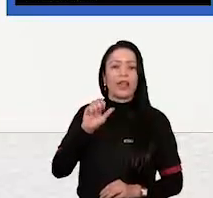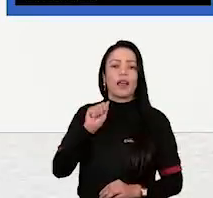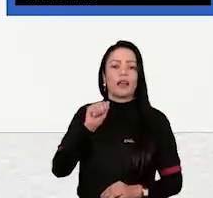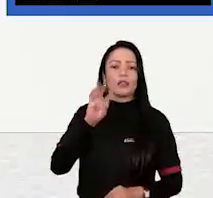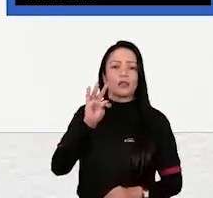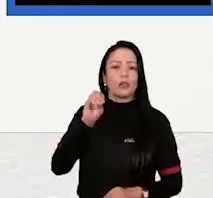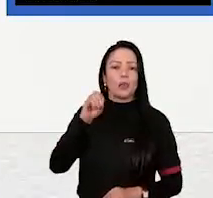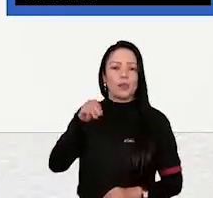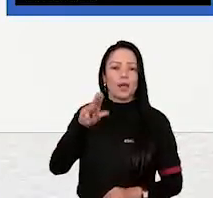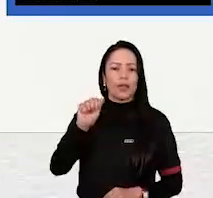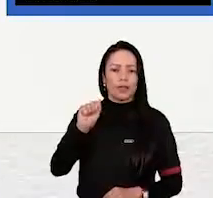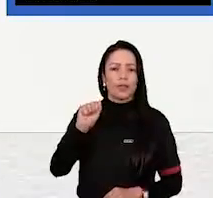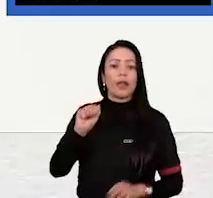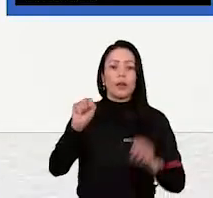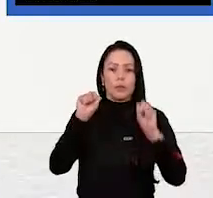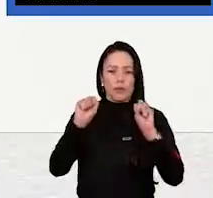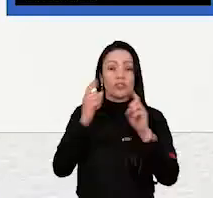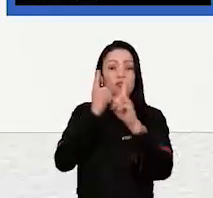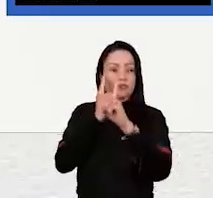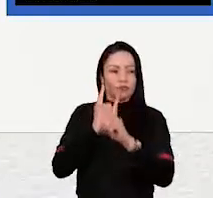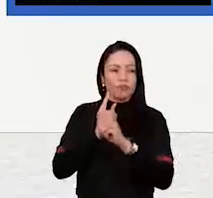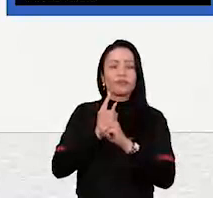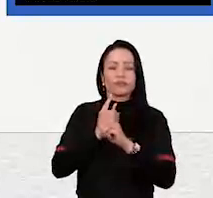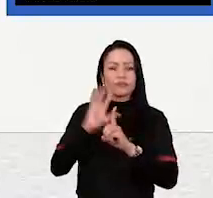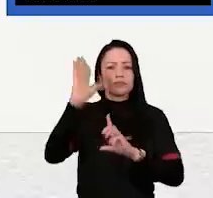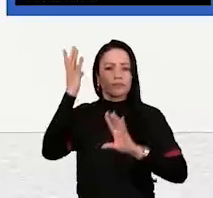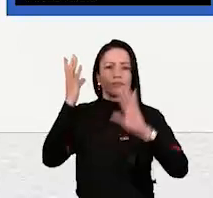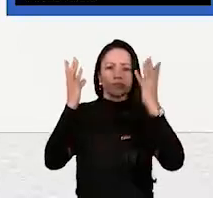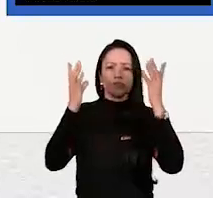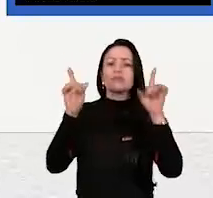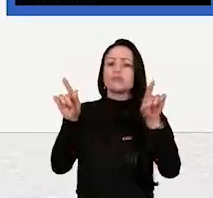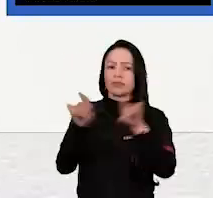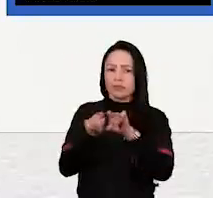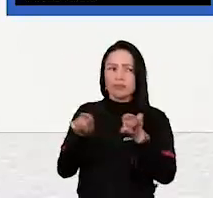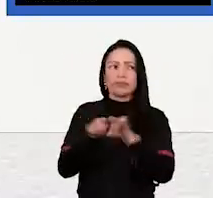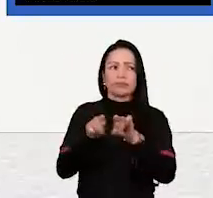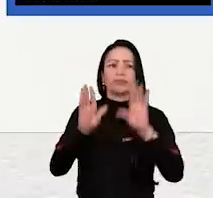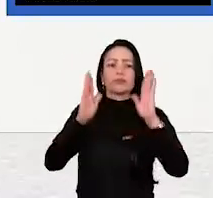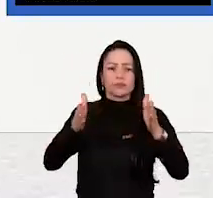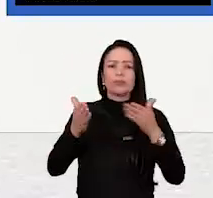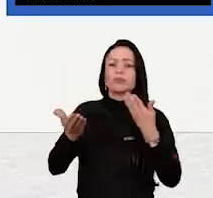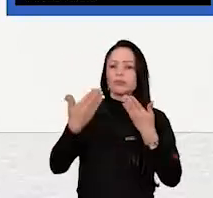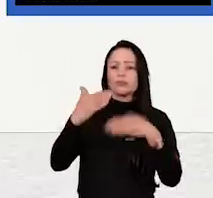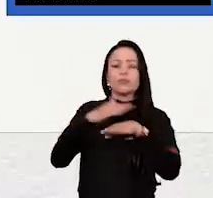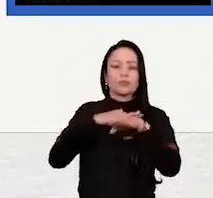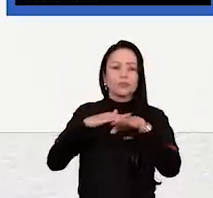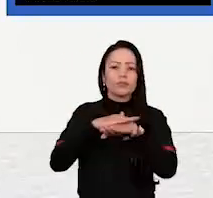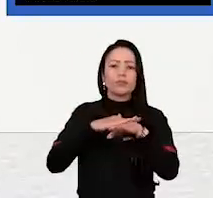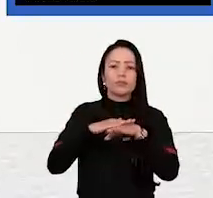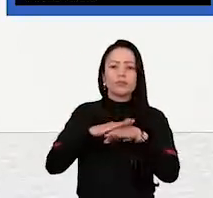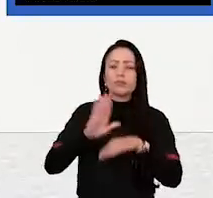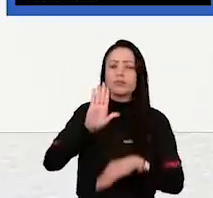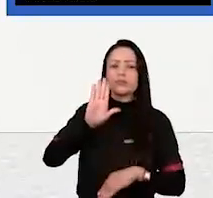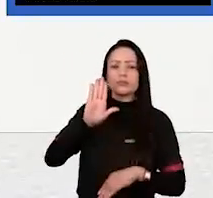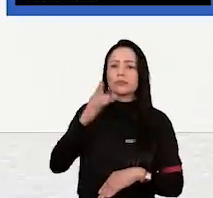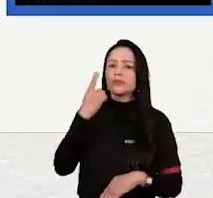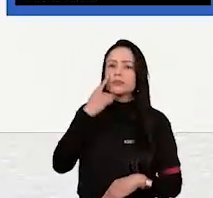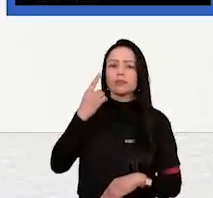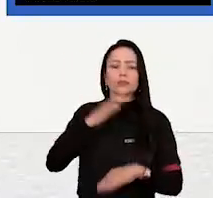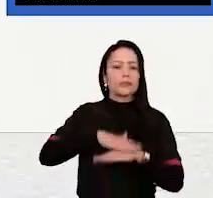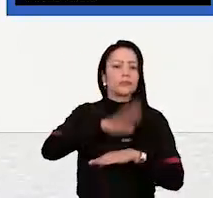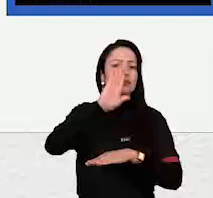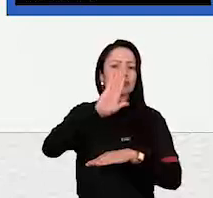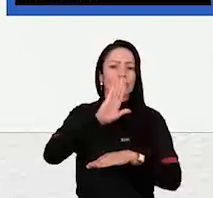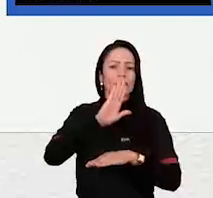crânio longo. A Cris tem caso e eu tenho caso também, a gente conversou antes do evento, mas que a gente vê muito mais